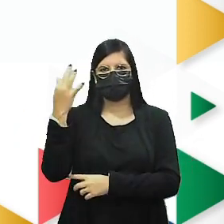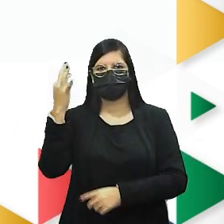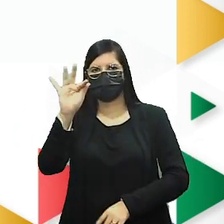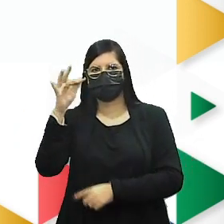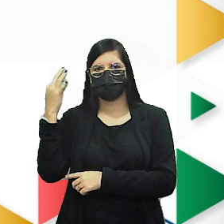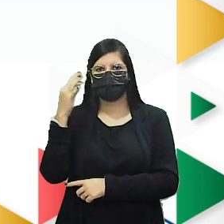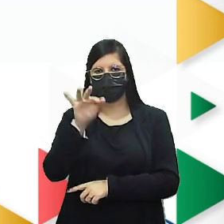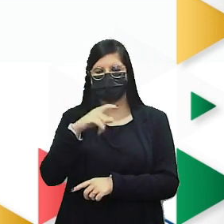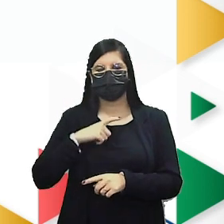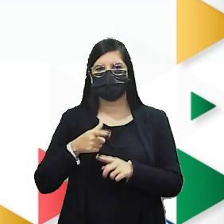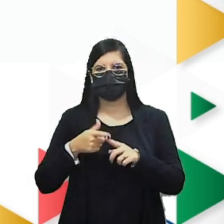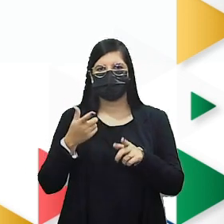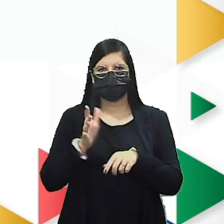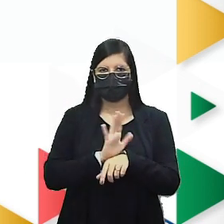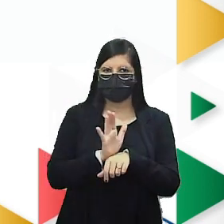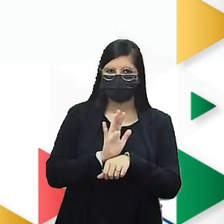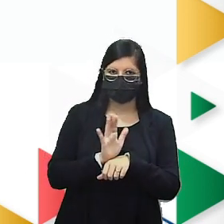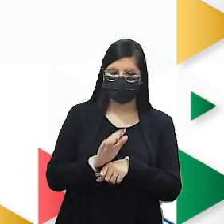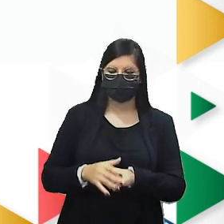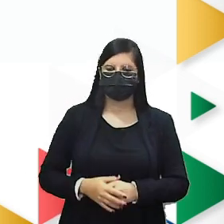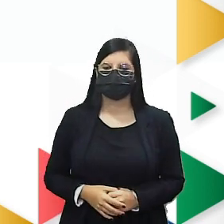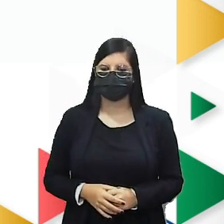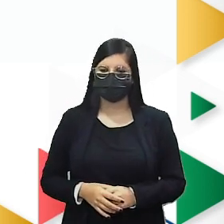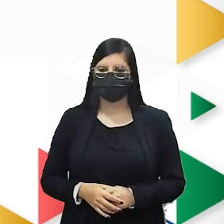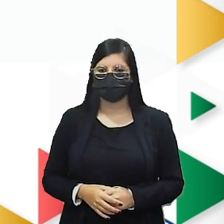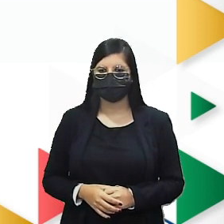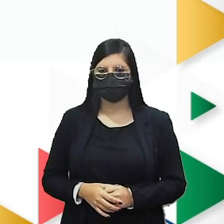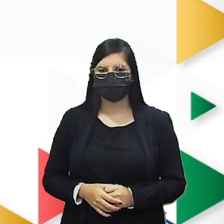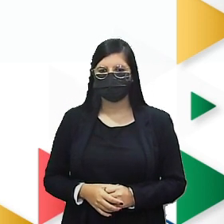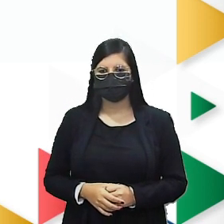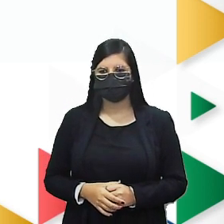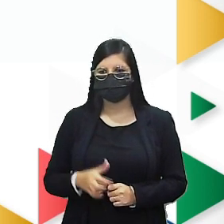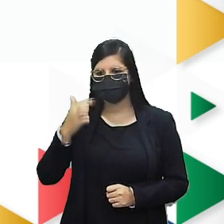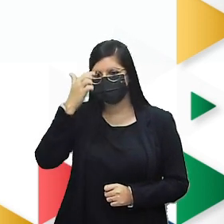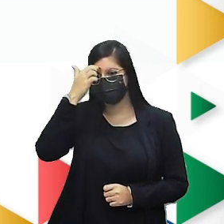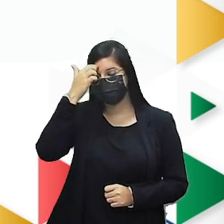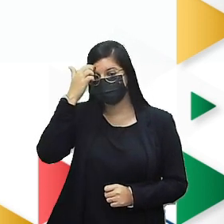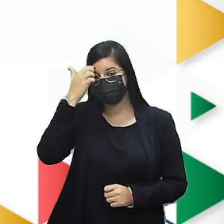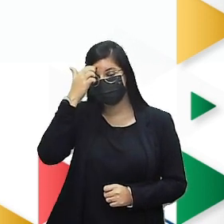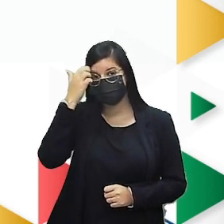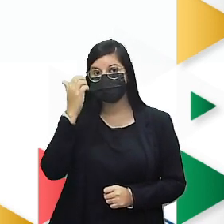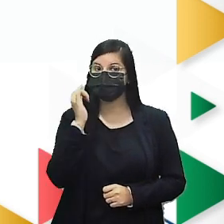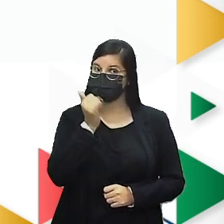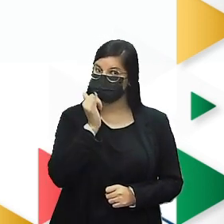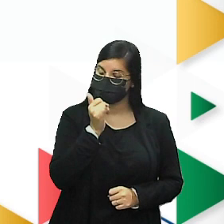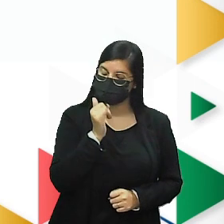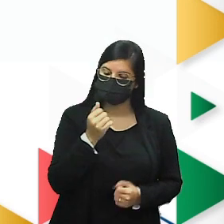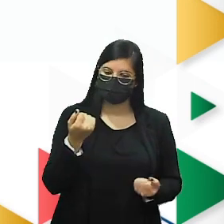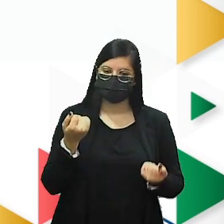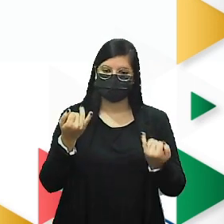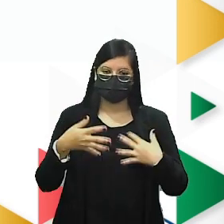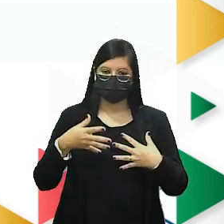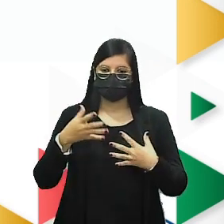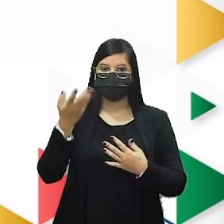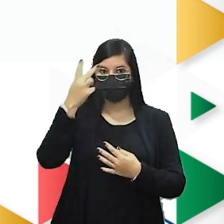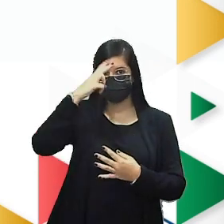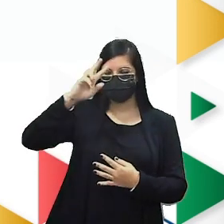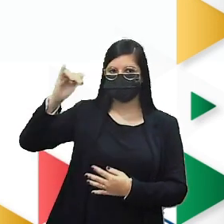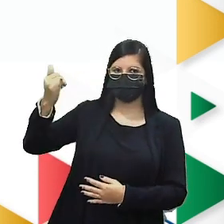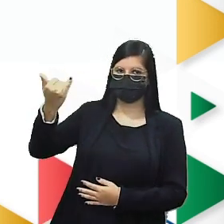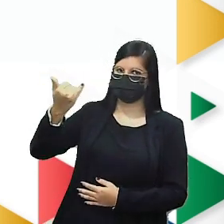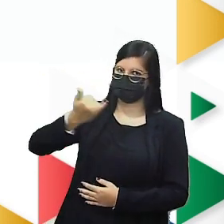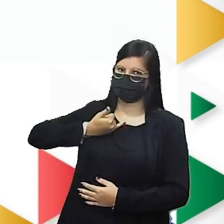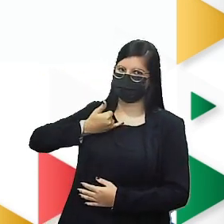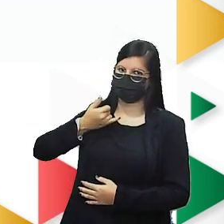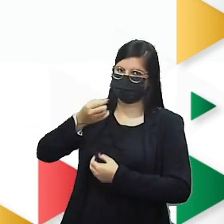né, do que dos filmes, né, o Grito. Aí, o narrador geralmente afirma ter ouvido a história de alguém